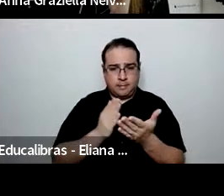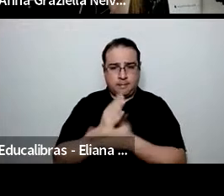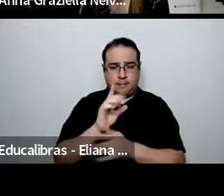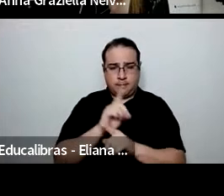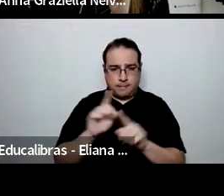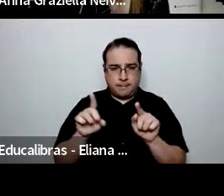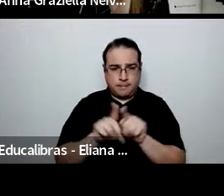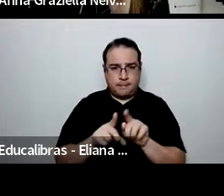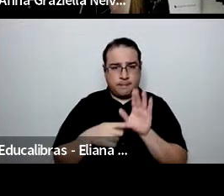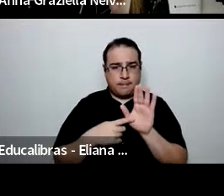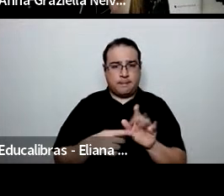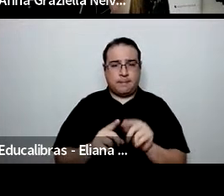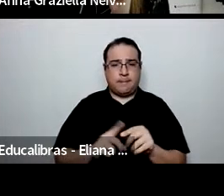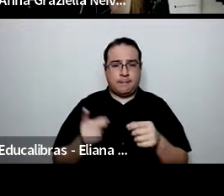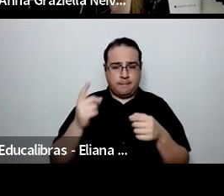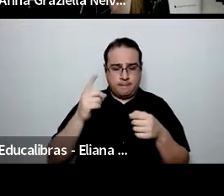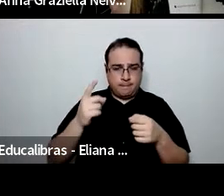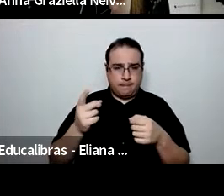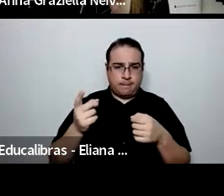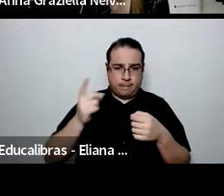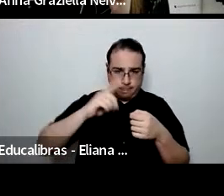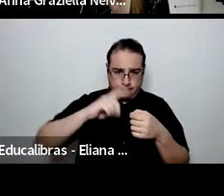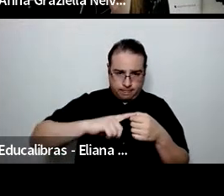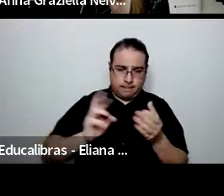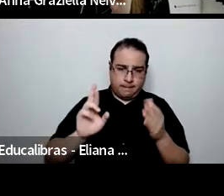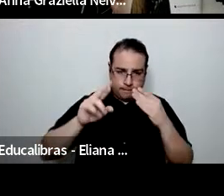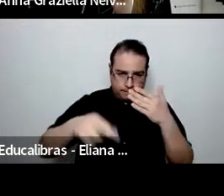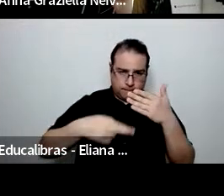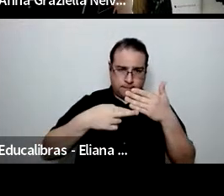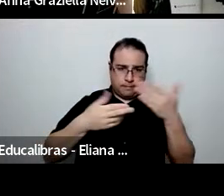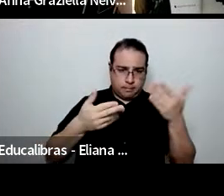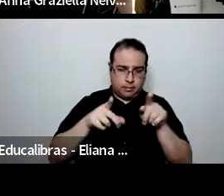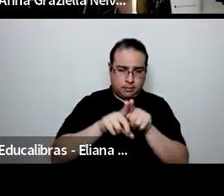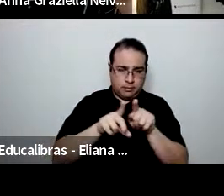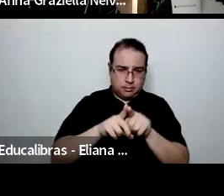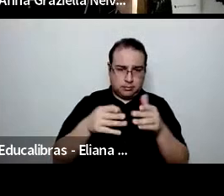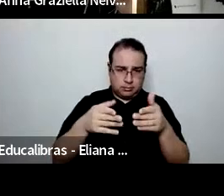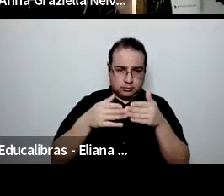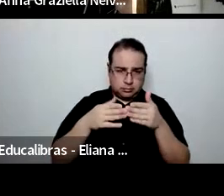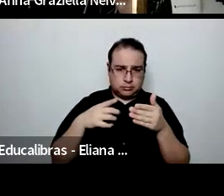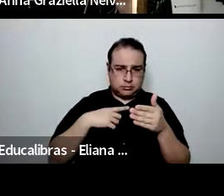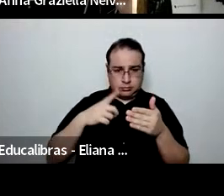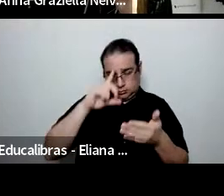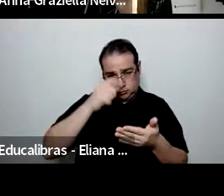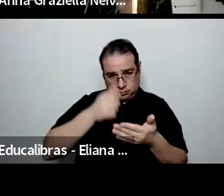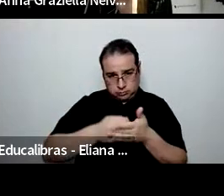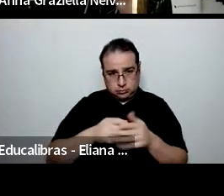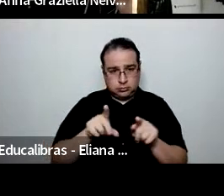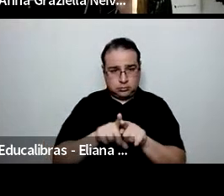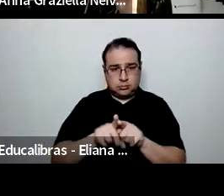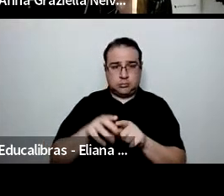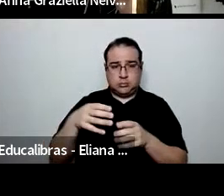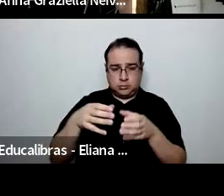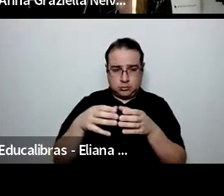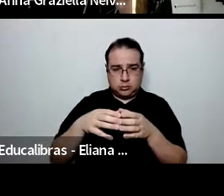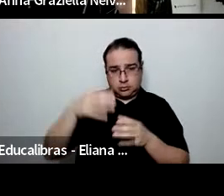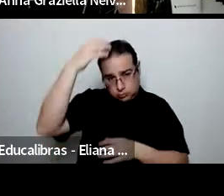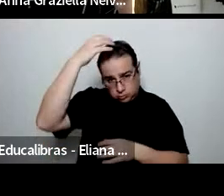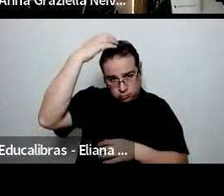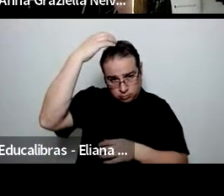provimento das no recursos que pede a reforma da decisão quanto aos deputados